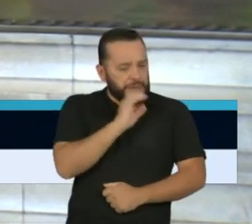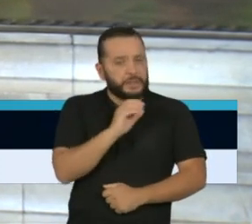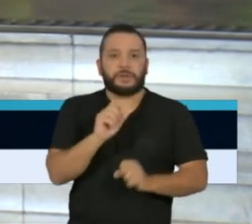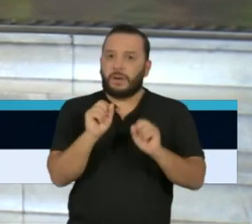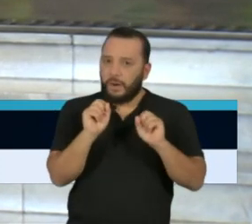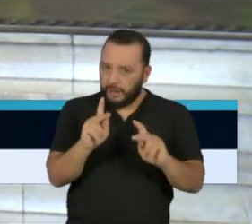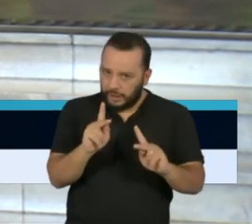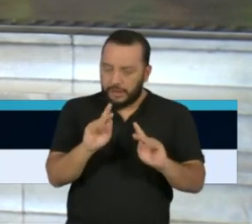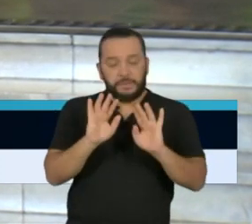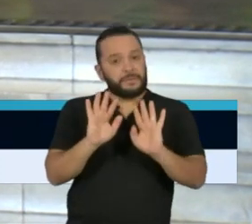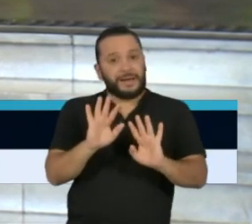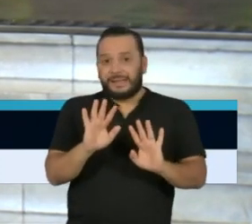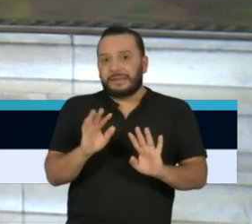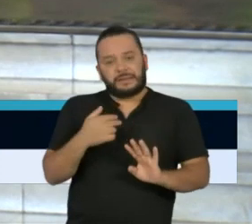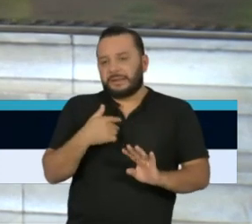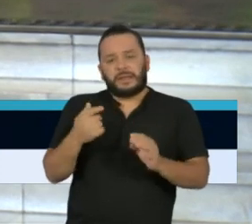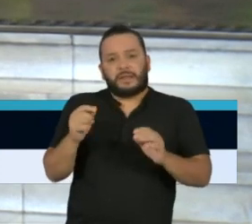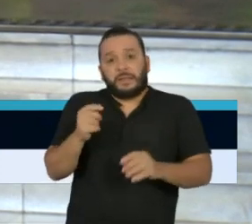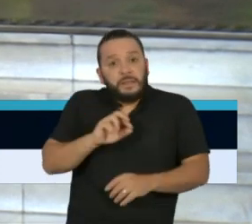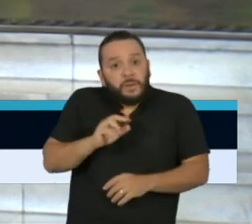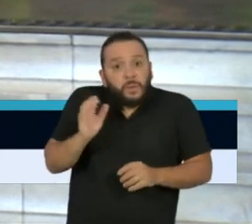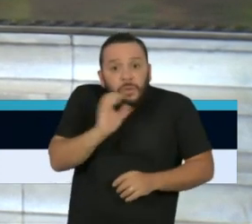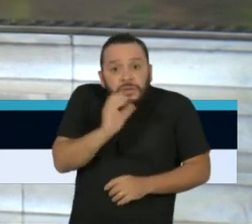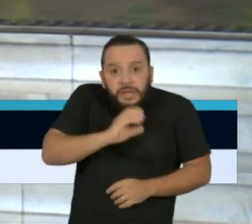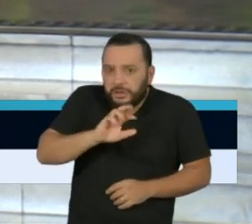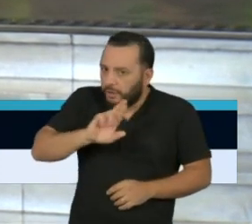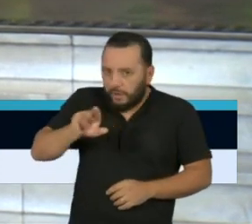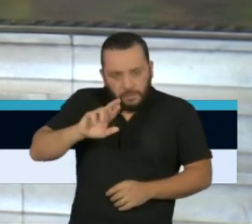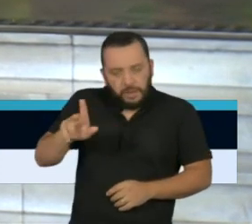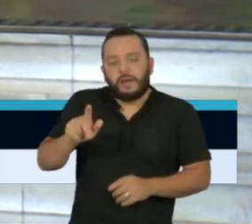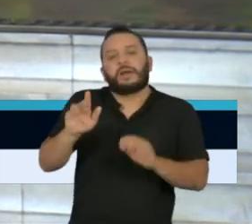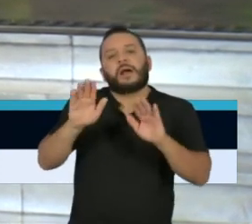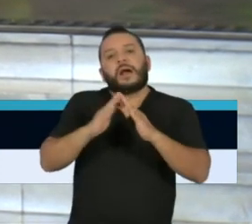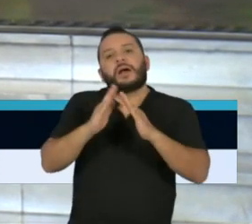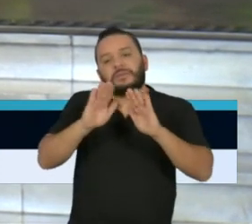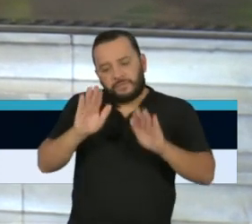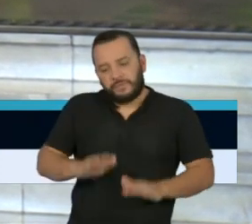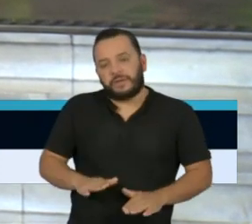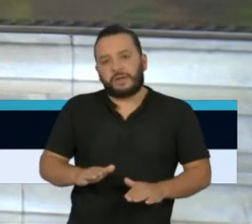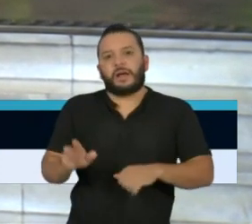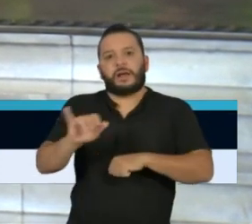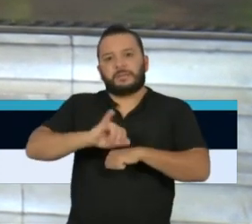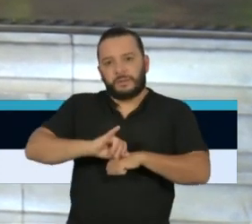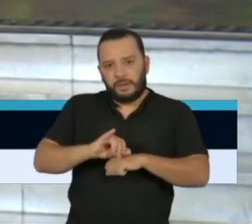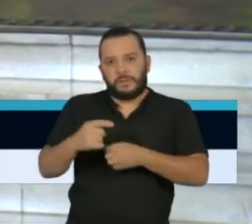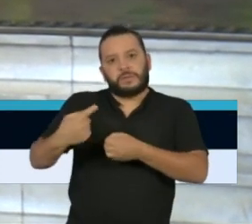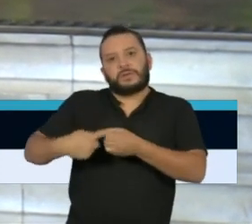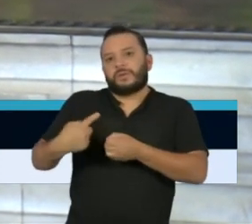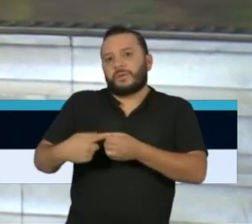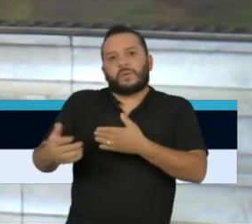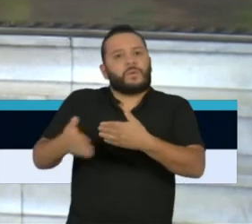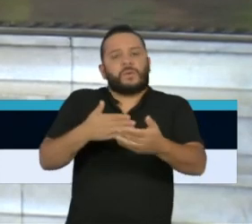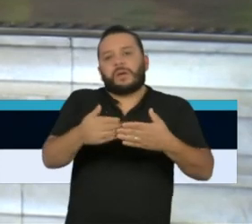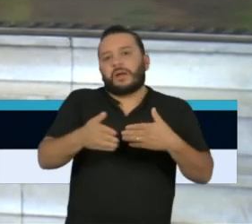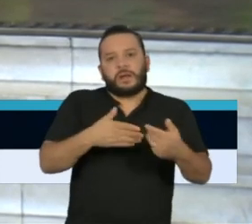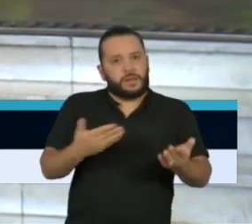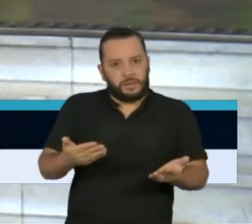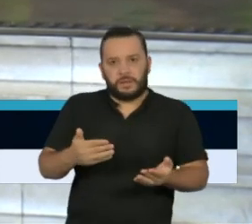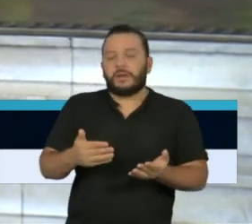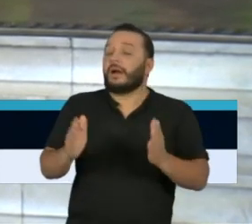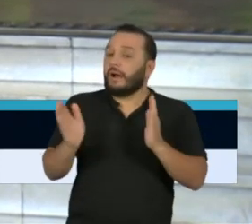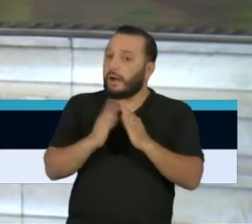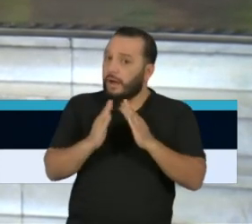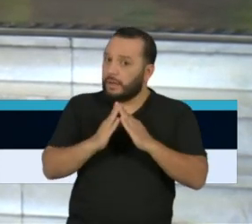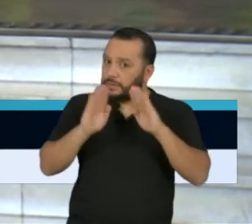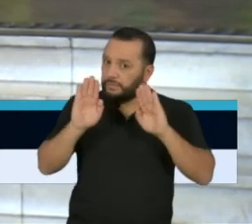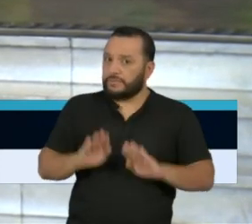permaneça em casa, na capital, ou no interior, ou na região metropolitana, ou no litoral, mas não viaje. E